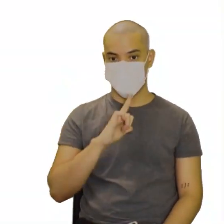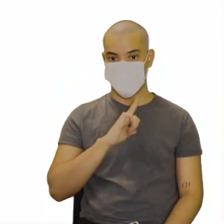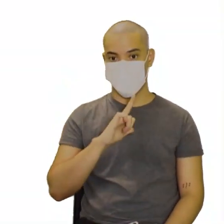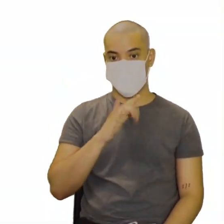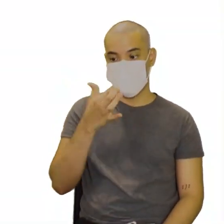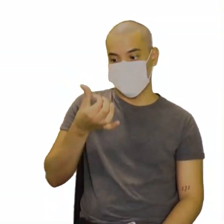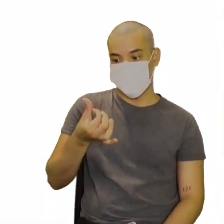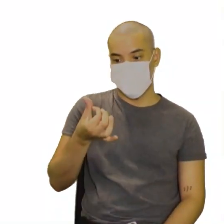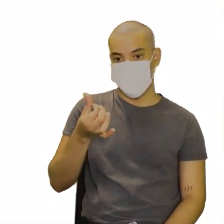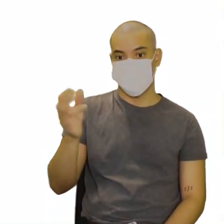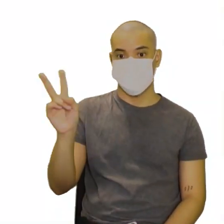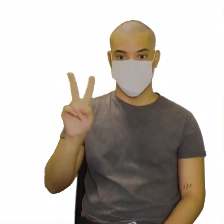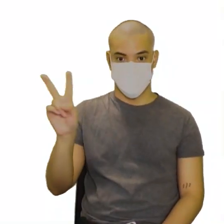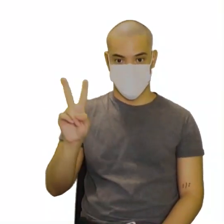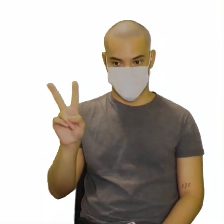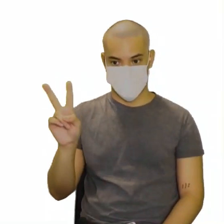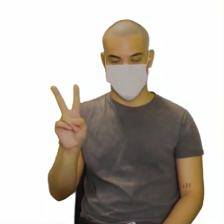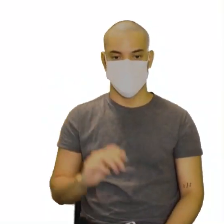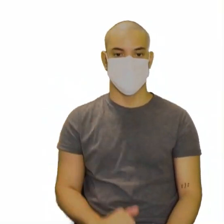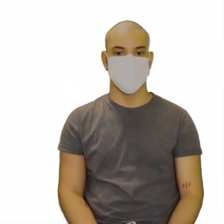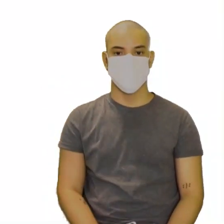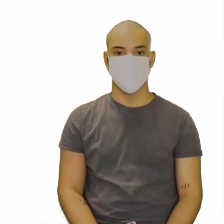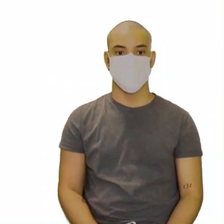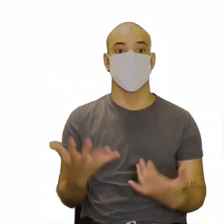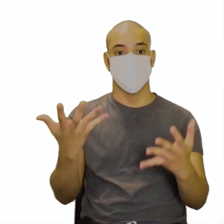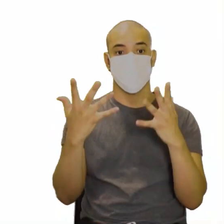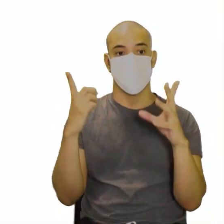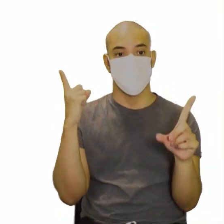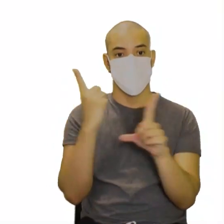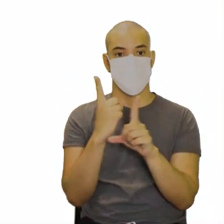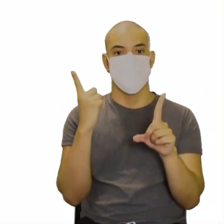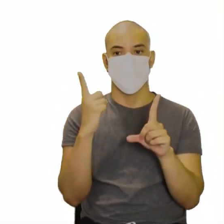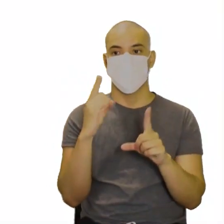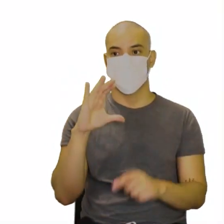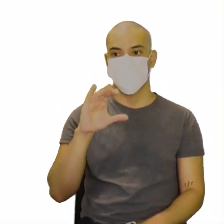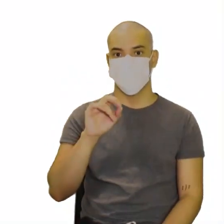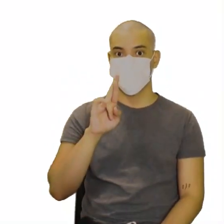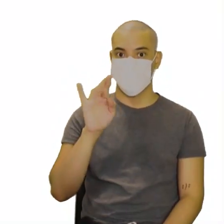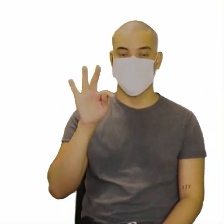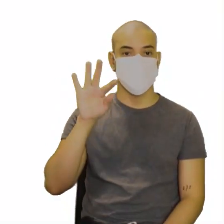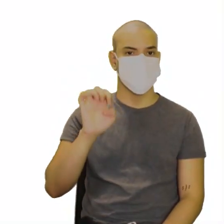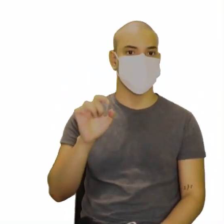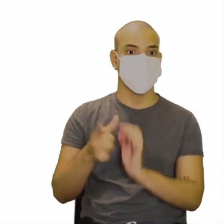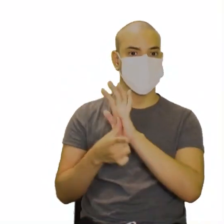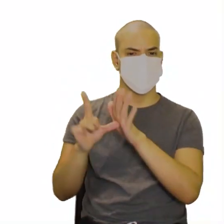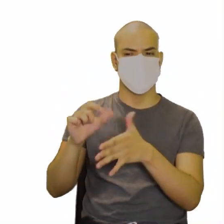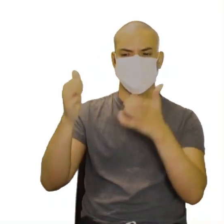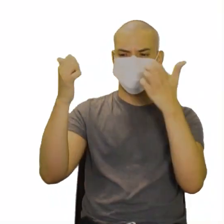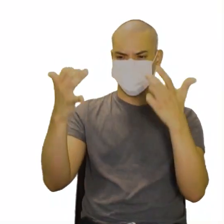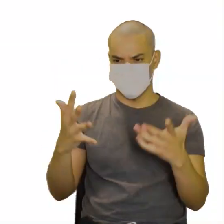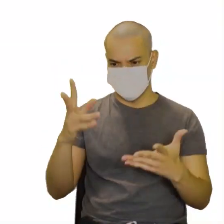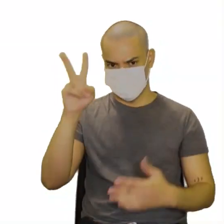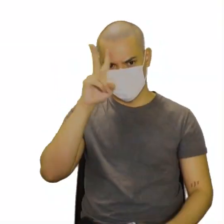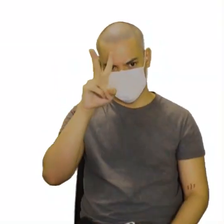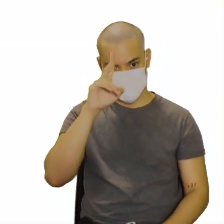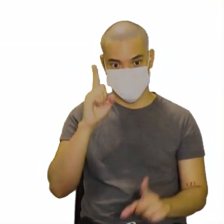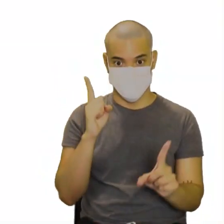que? 6 volts. E eu quero encontrar a corrente. O que eu falei para vocês? Para encontrar a corrente,